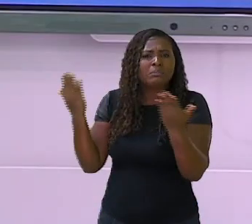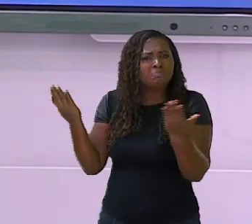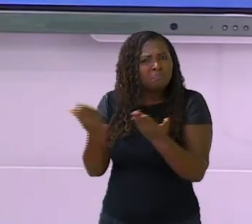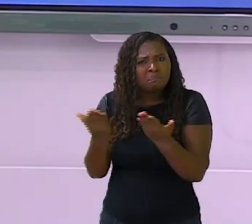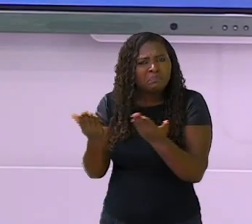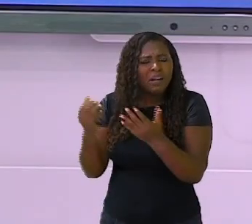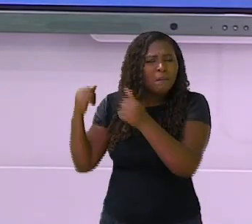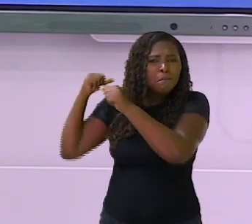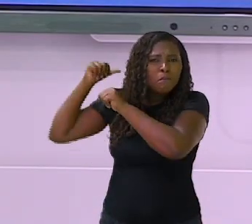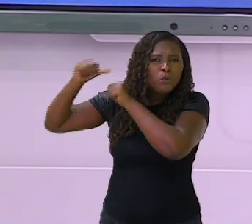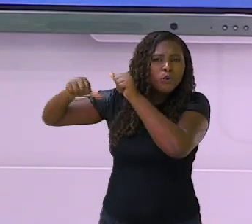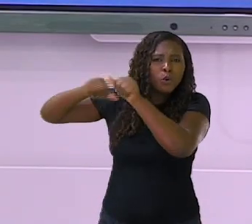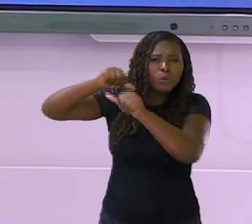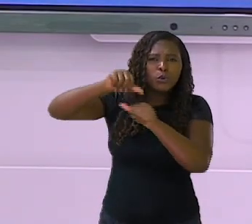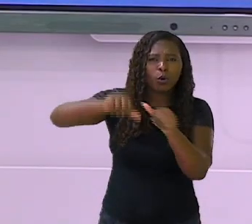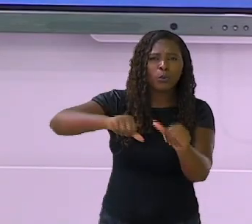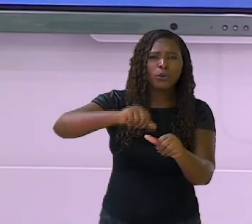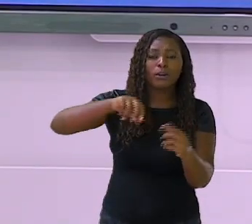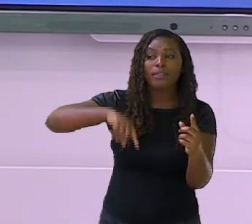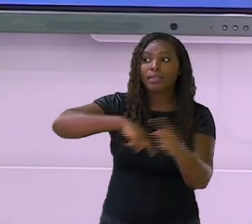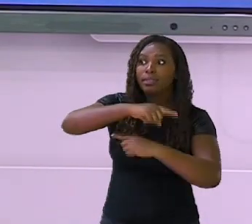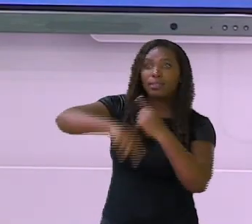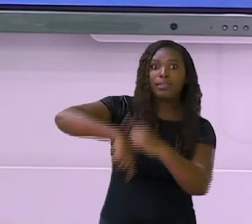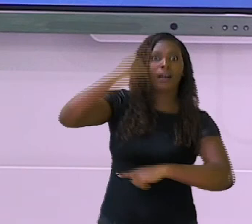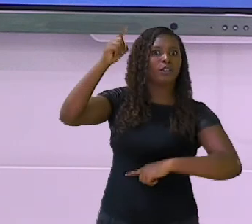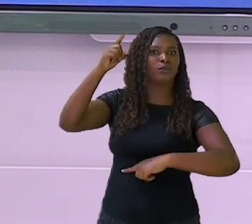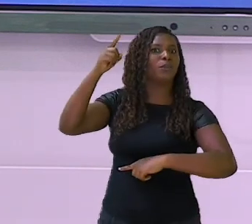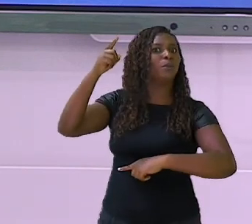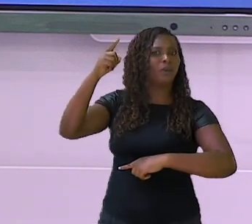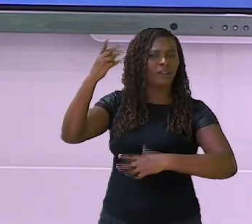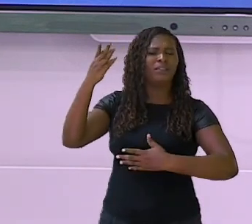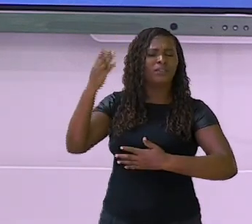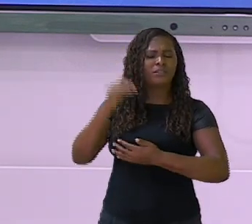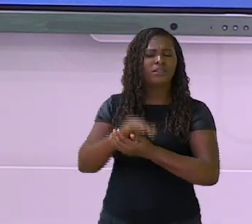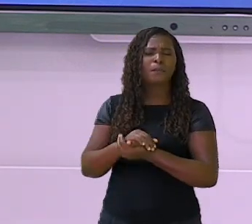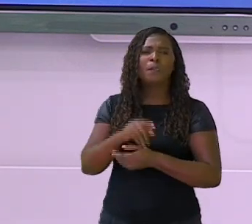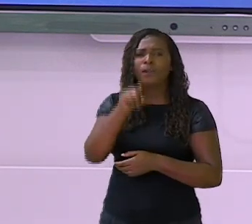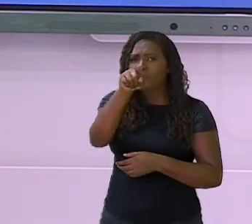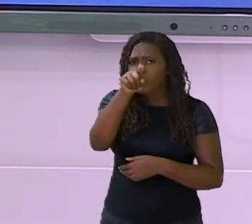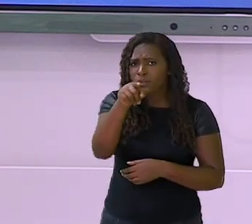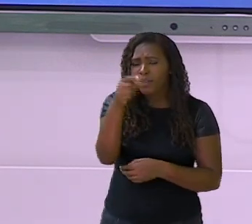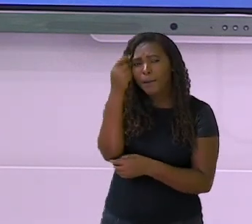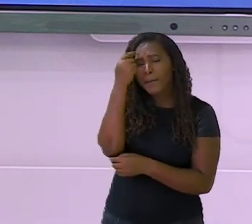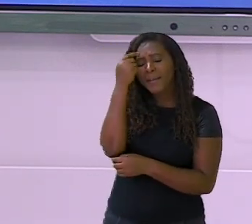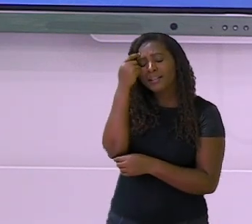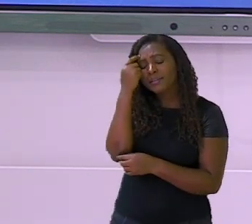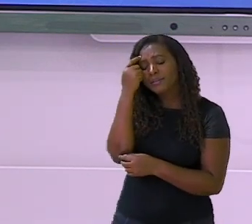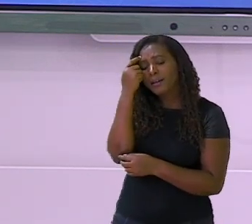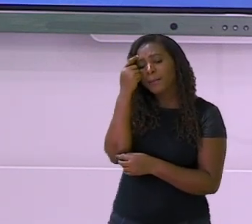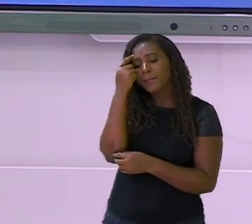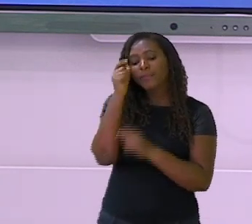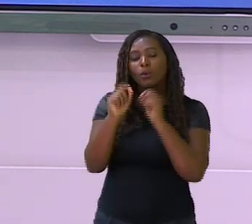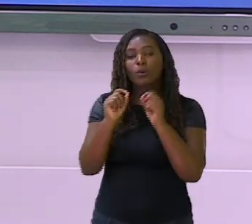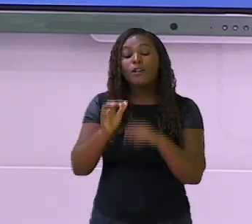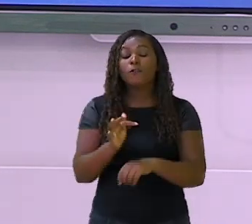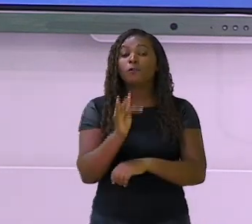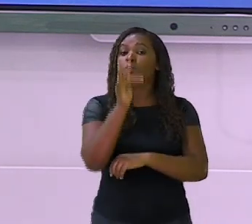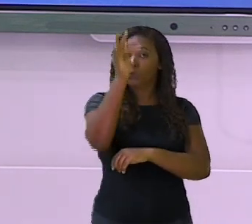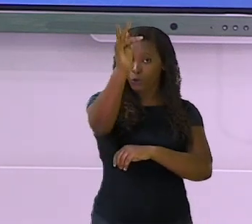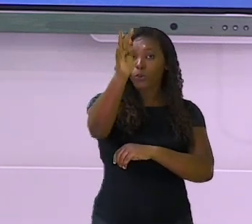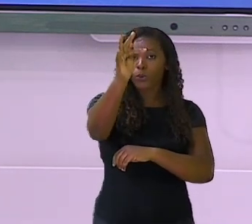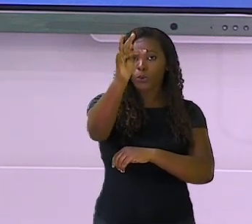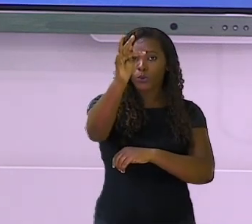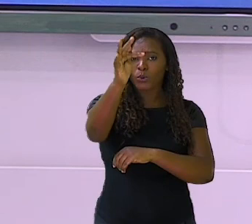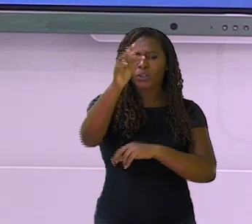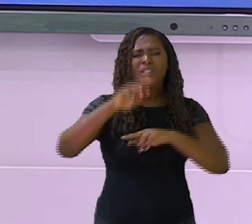enquanto estudante, o que você consegue imaginar de diferente para o futuro? O que você consegue